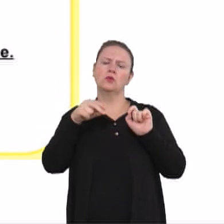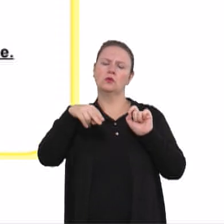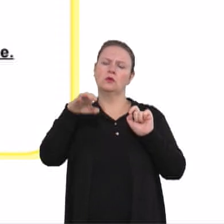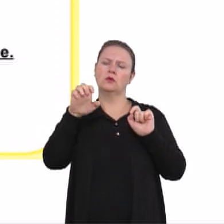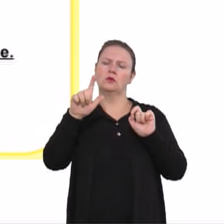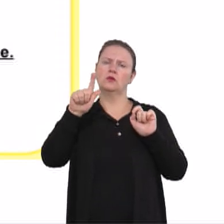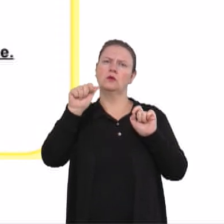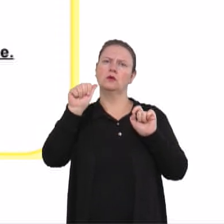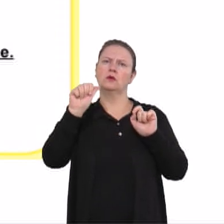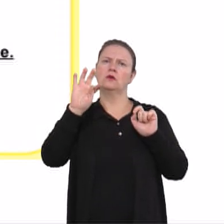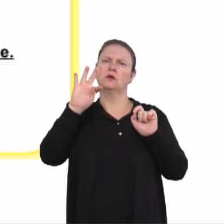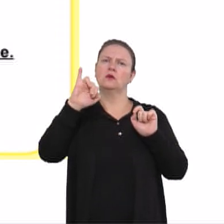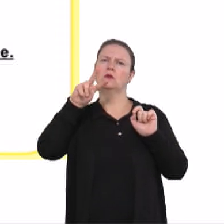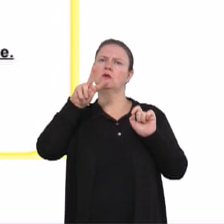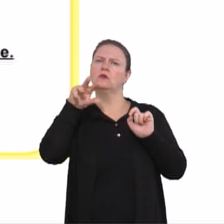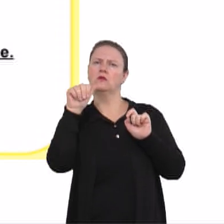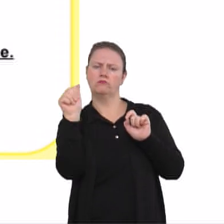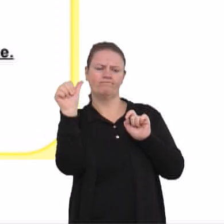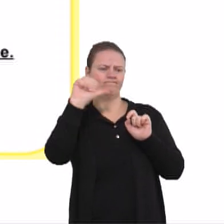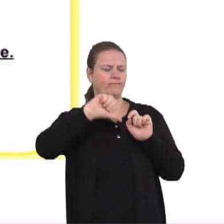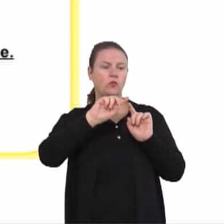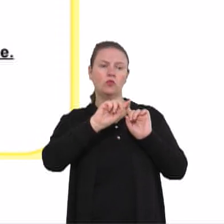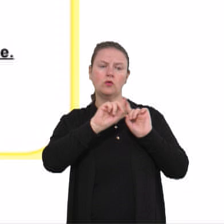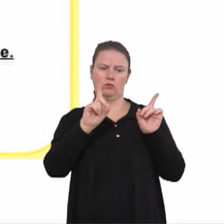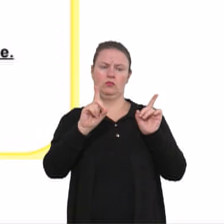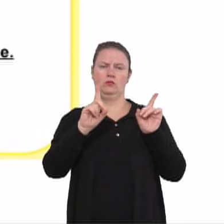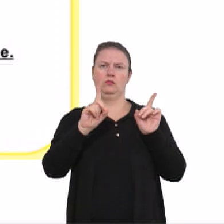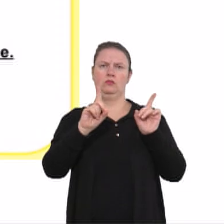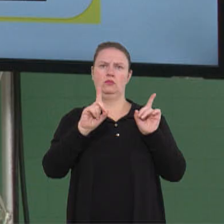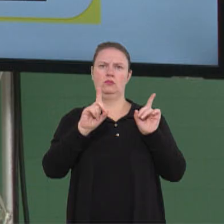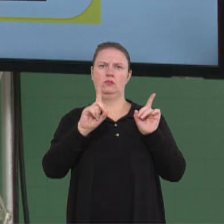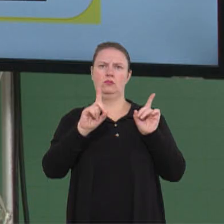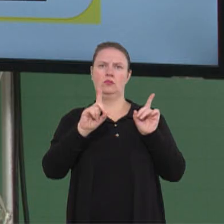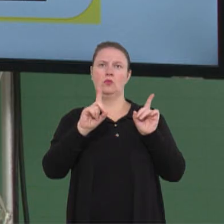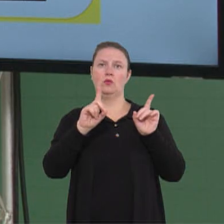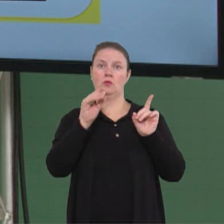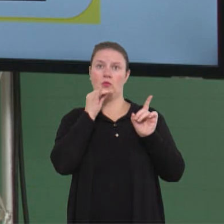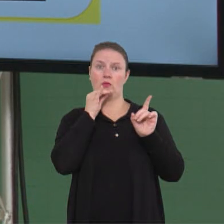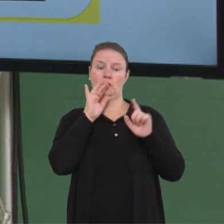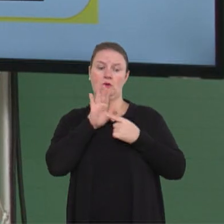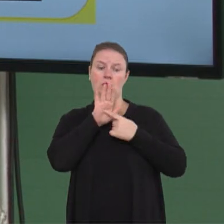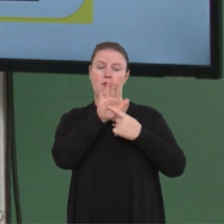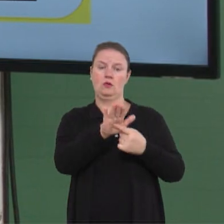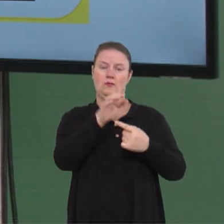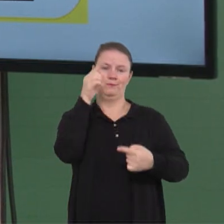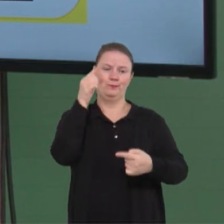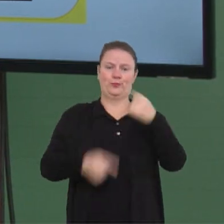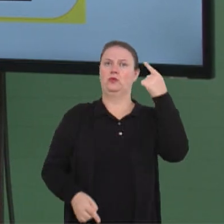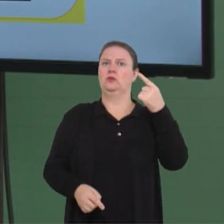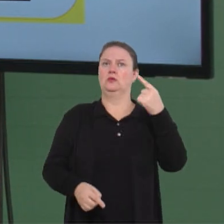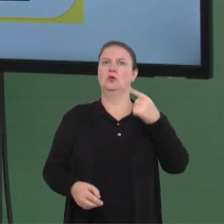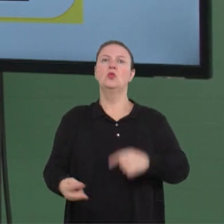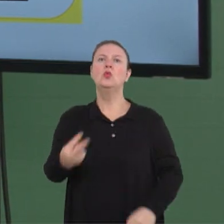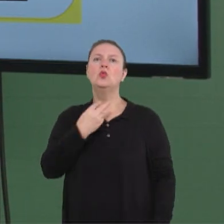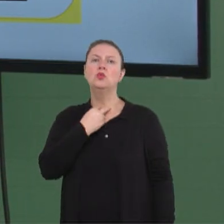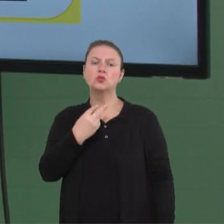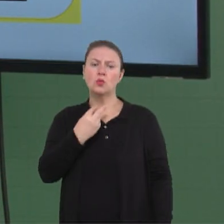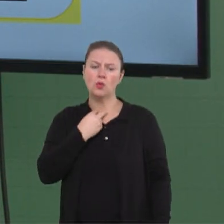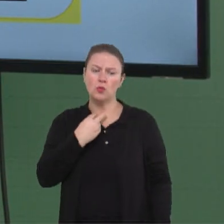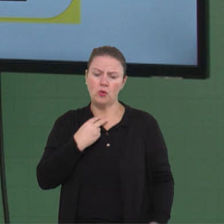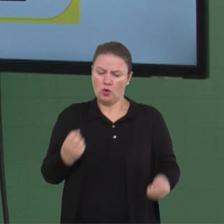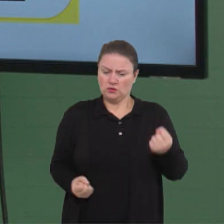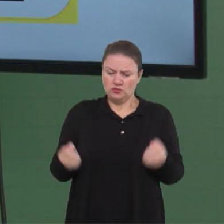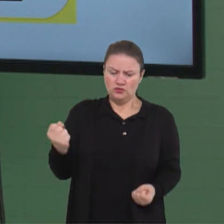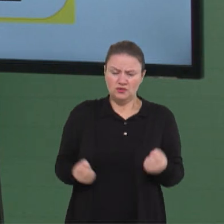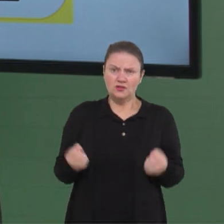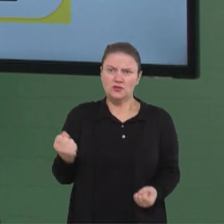ok e o messenger ele é utilizado para indicar proibição você não pode dirigir